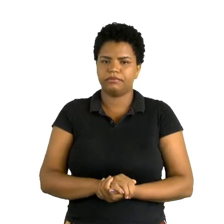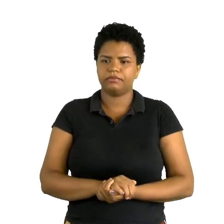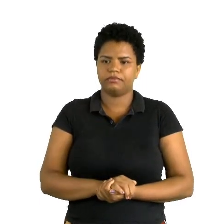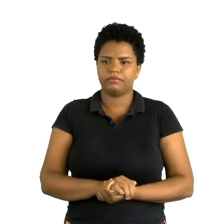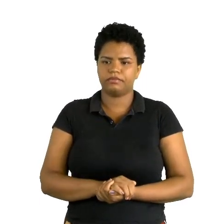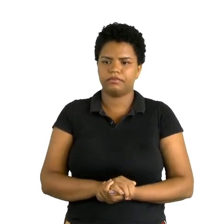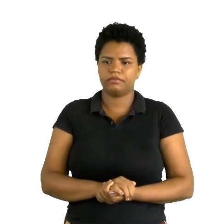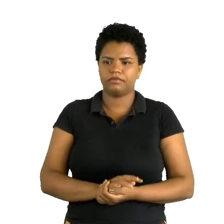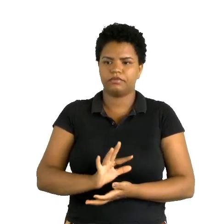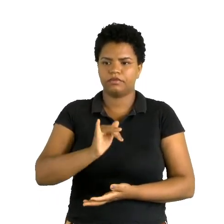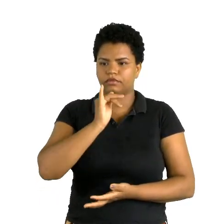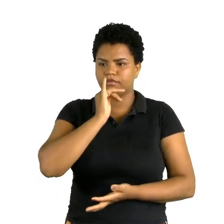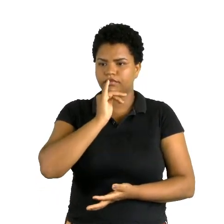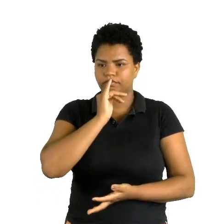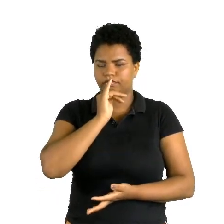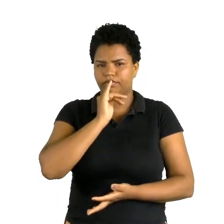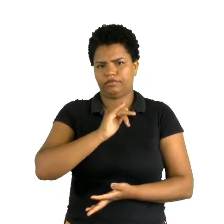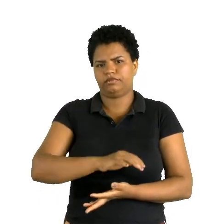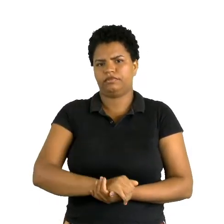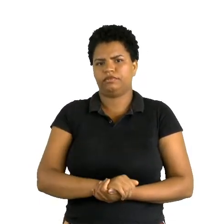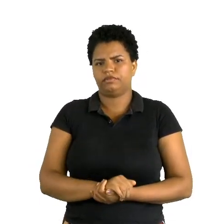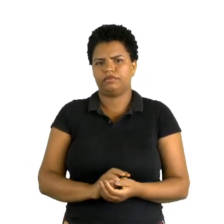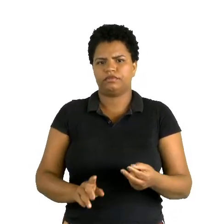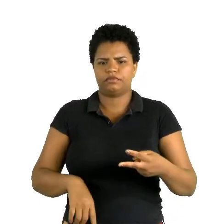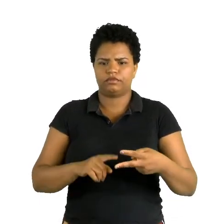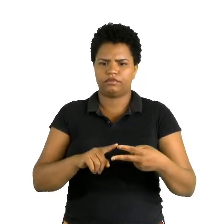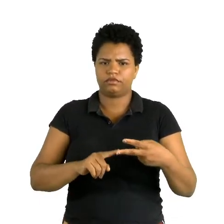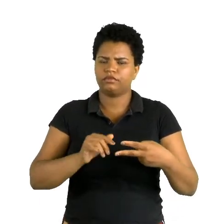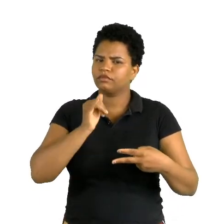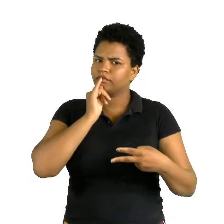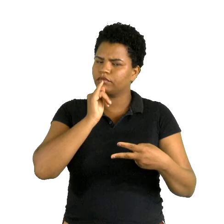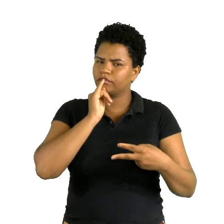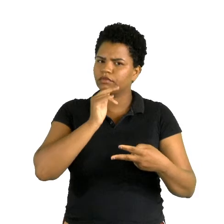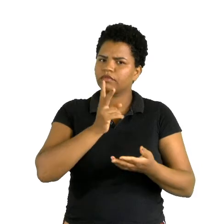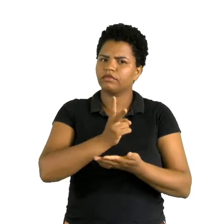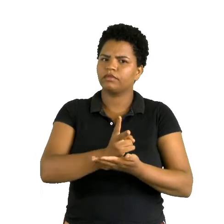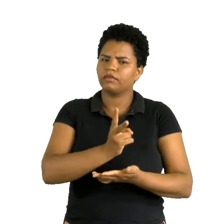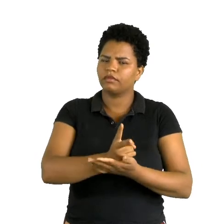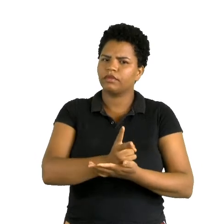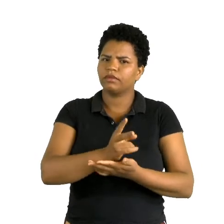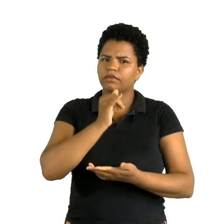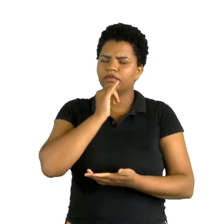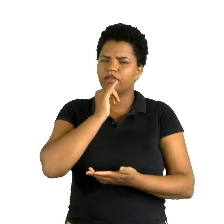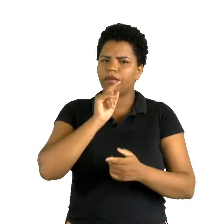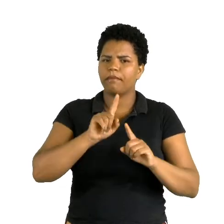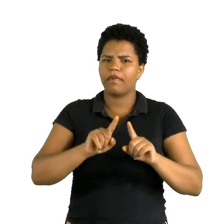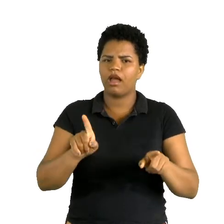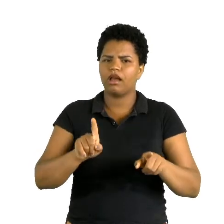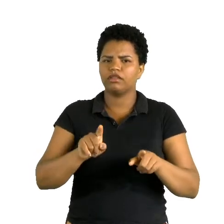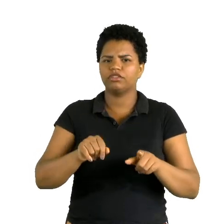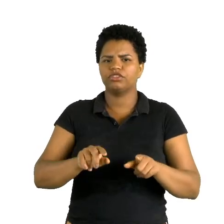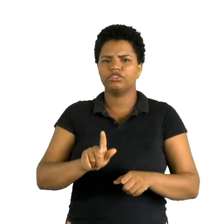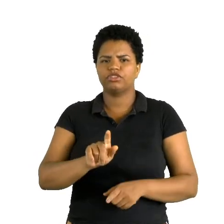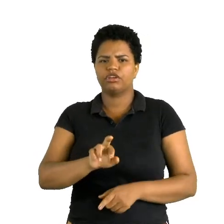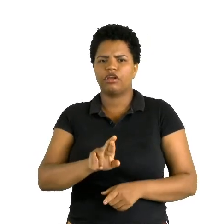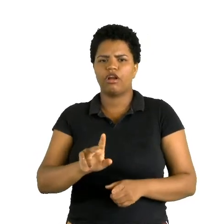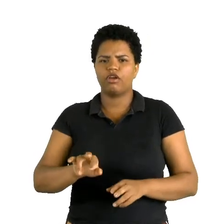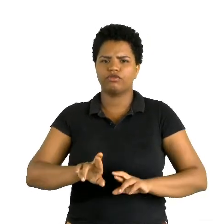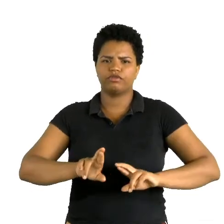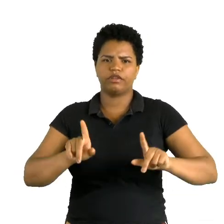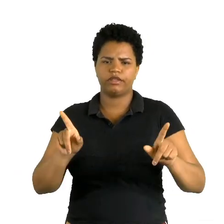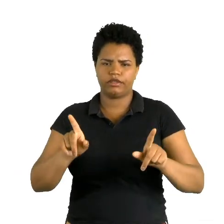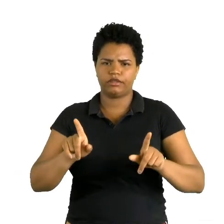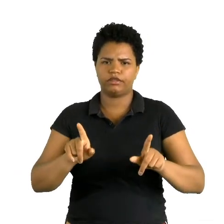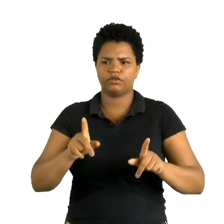Aqui nós temos dois exemplos, os mesmos exemplos, porém em graus diferentes. No grau normal, numa maneira normal,